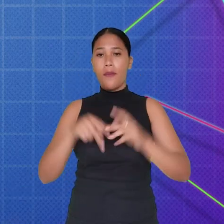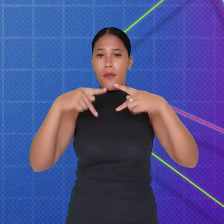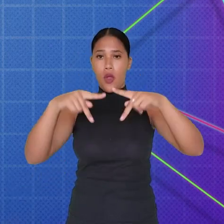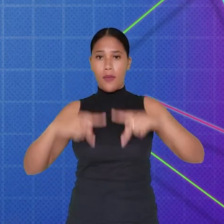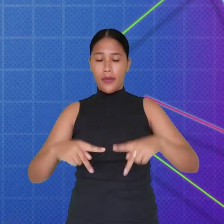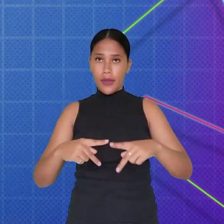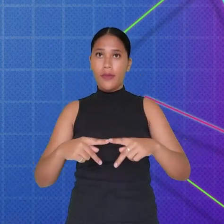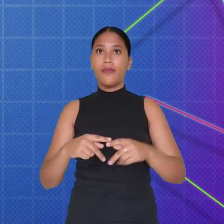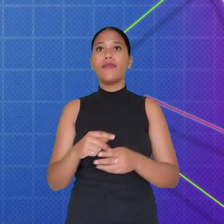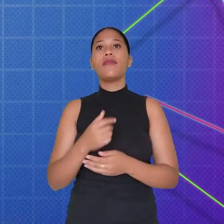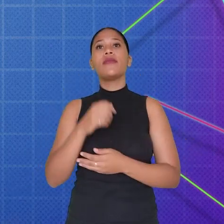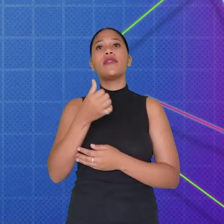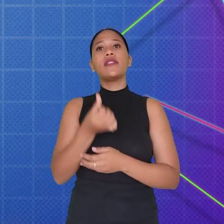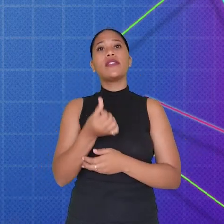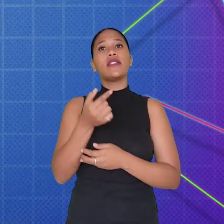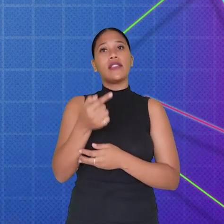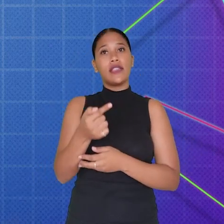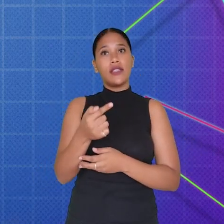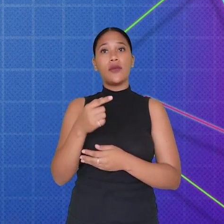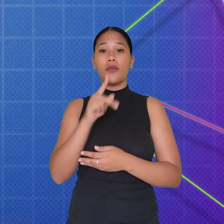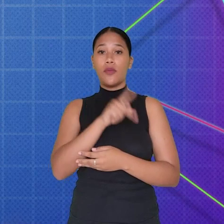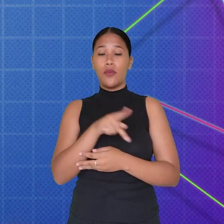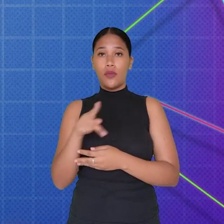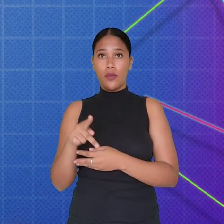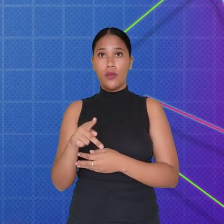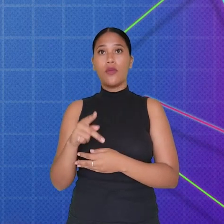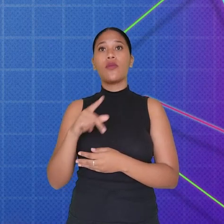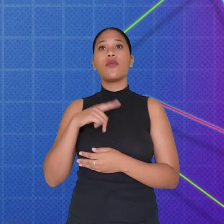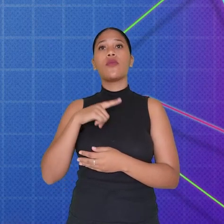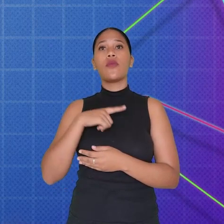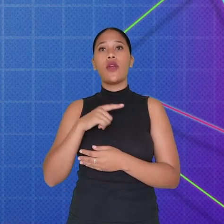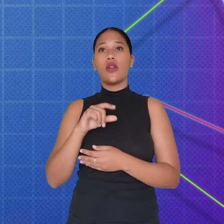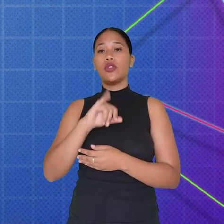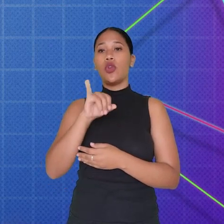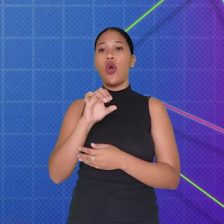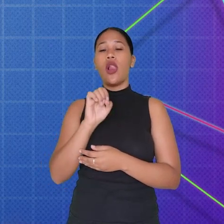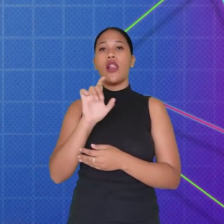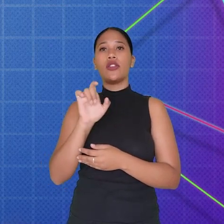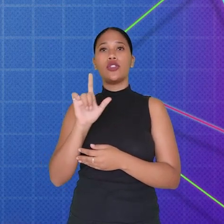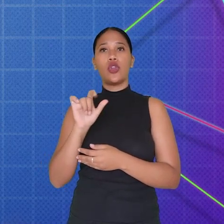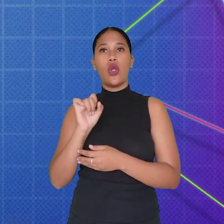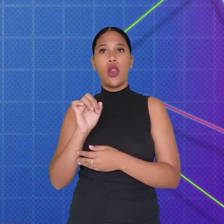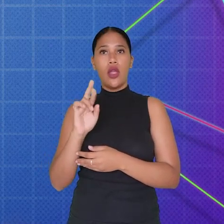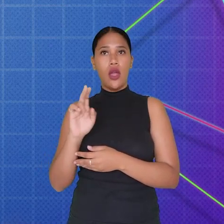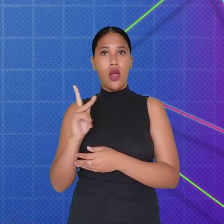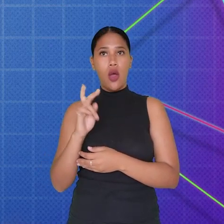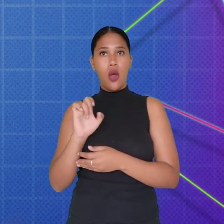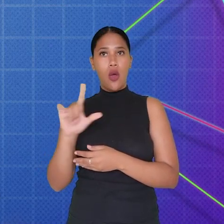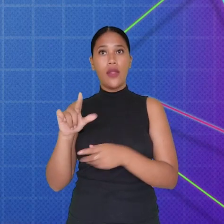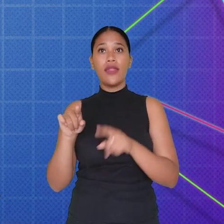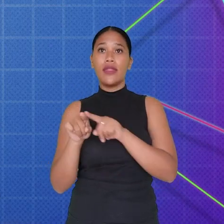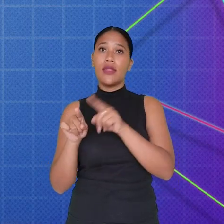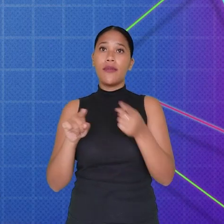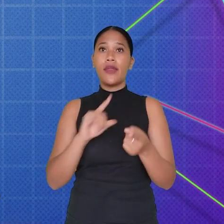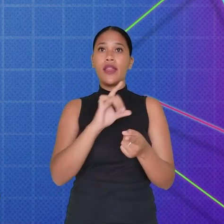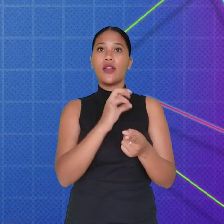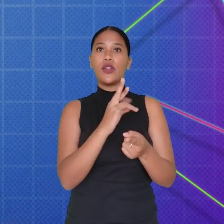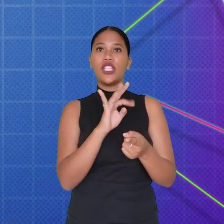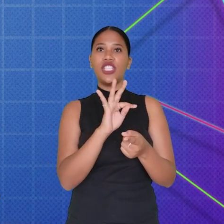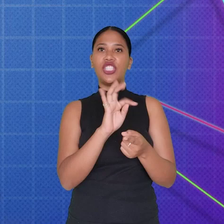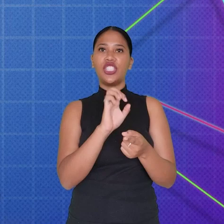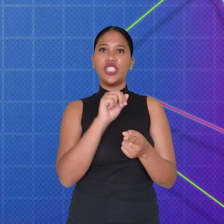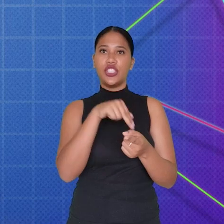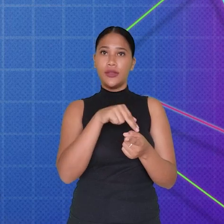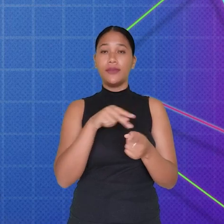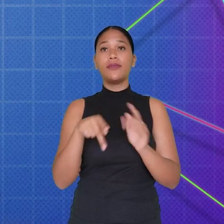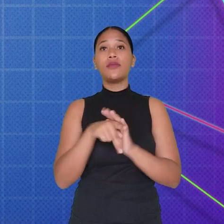programação Simula 67, pelos professores Ole Johan Dahl e Kristen Nygaard, no Centro Norueguês